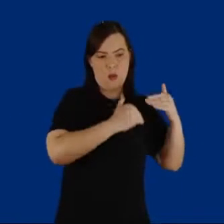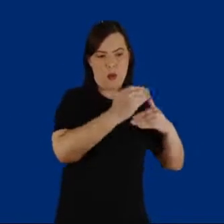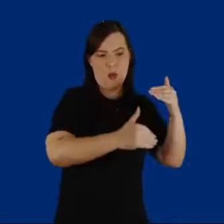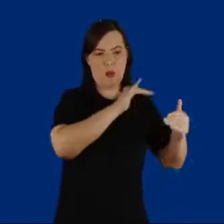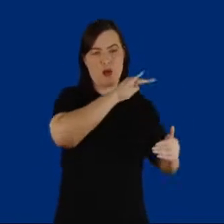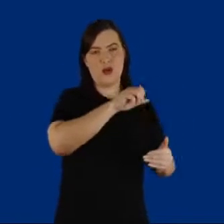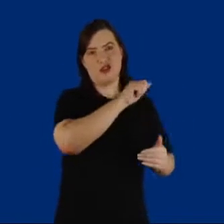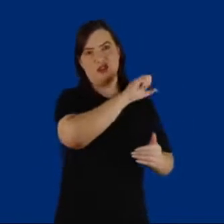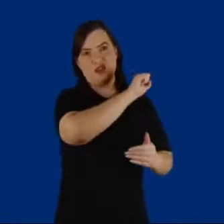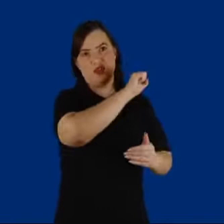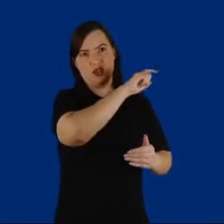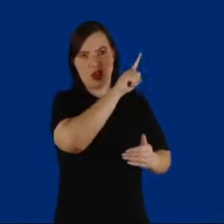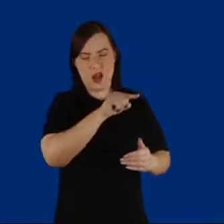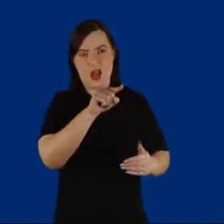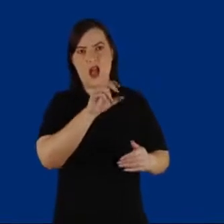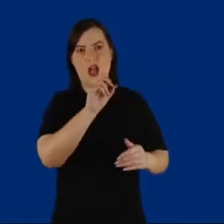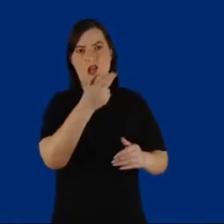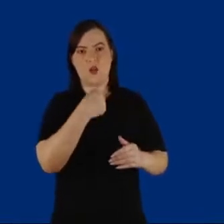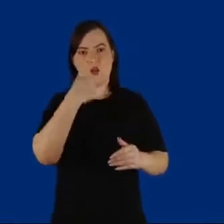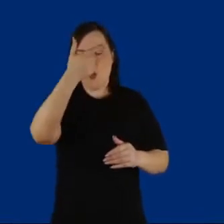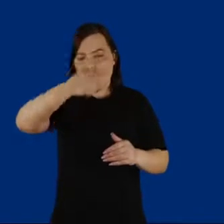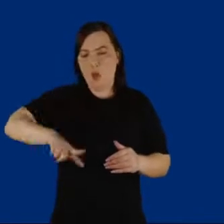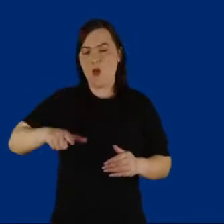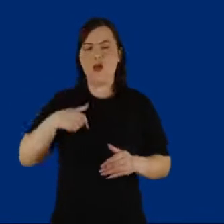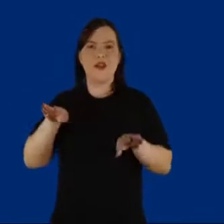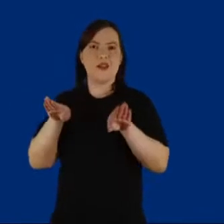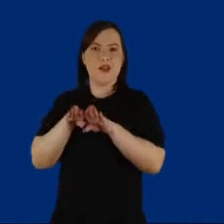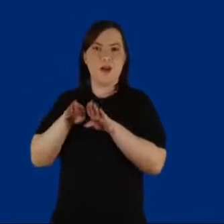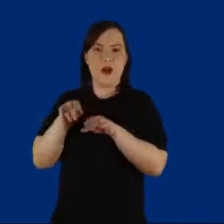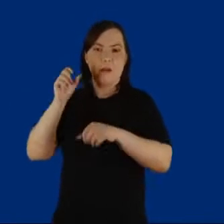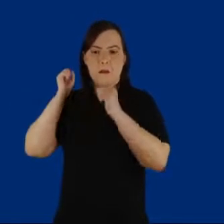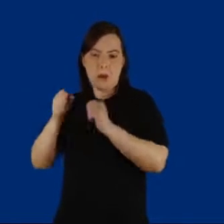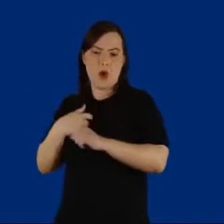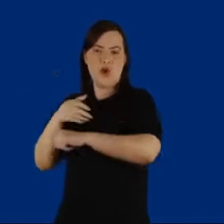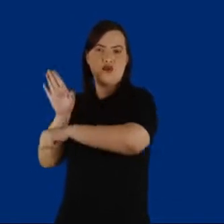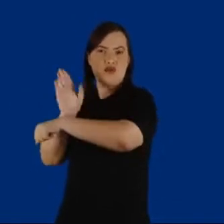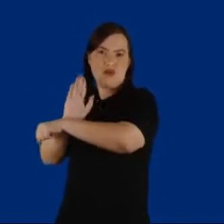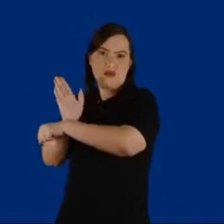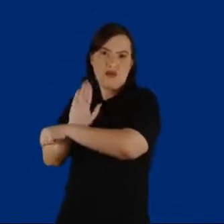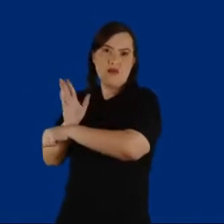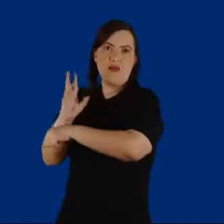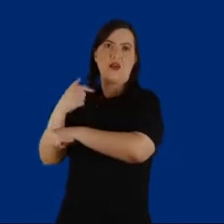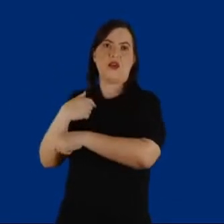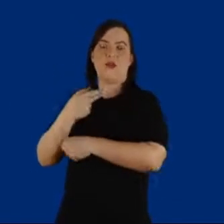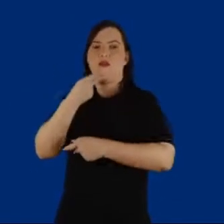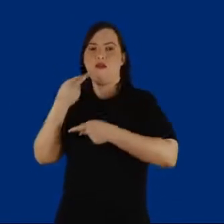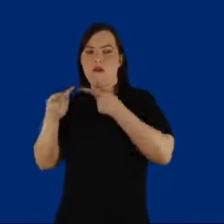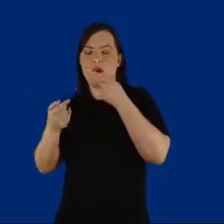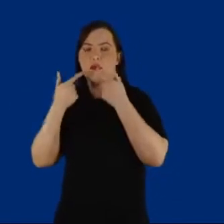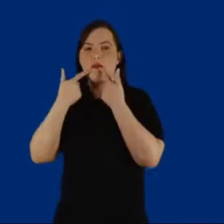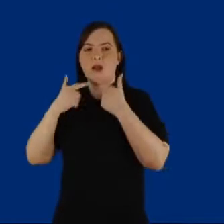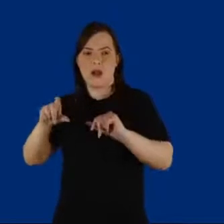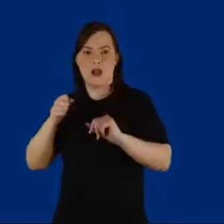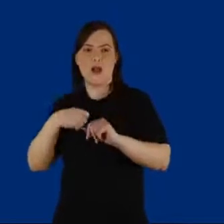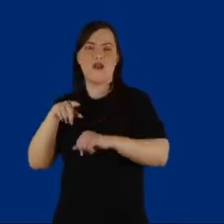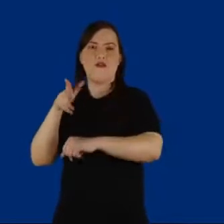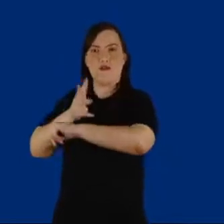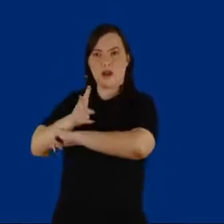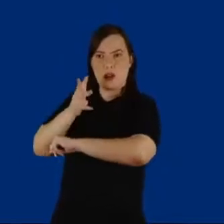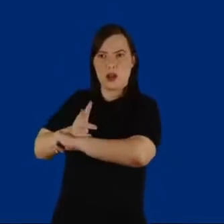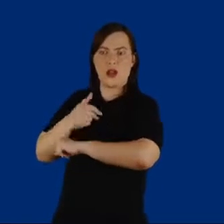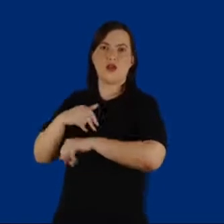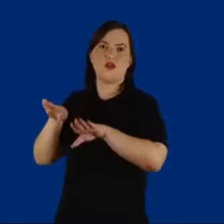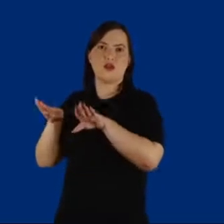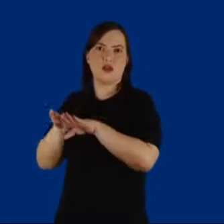jazz ou reggae. Pode ser também um filme, uma linguagem de filme, pode ser uma linguagem de vídeo. E